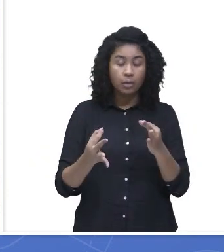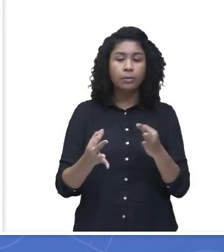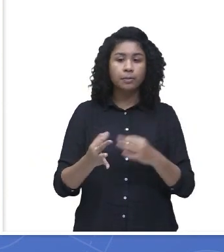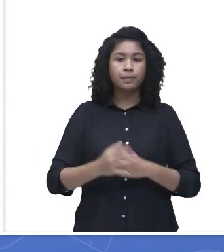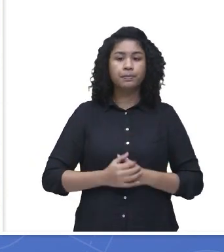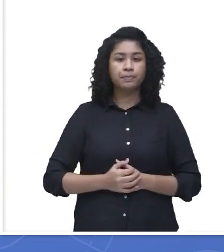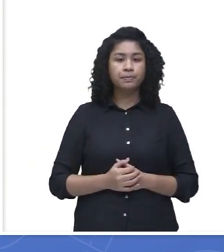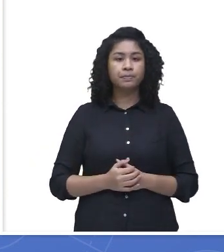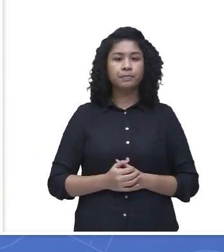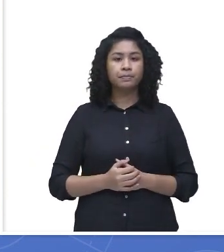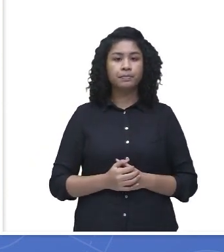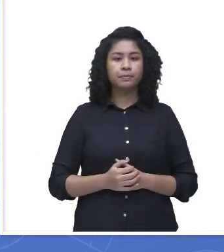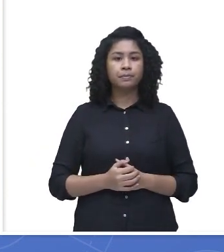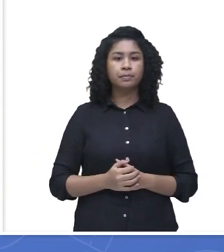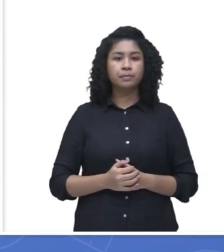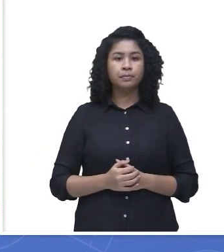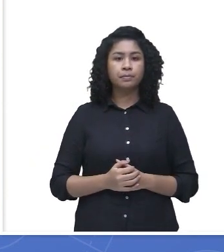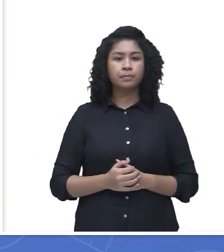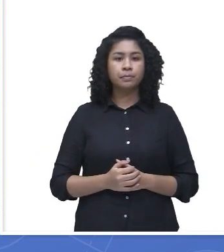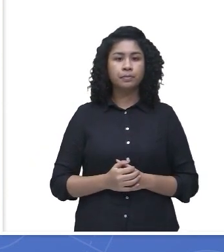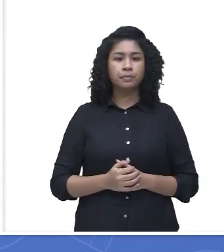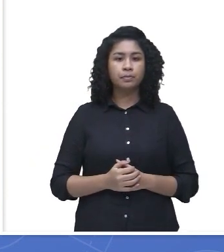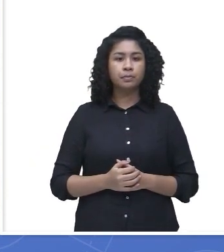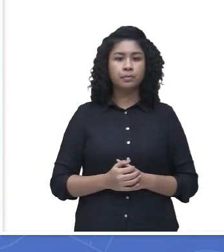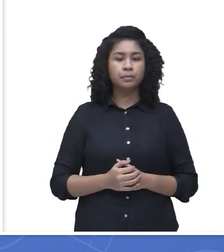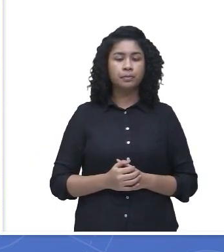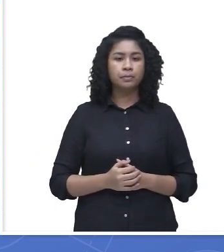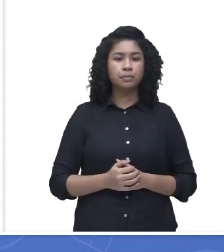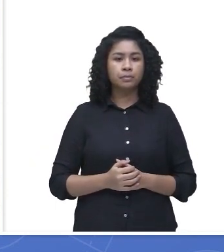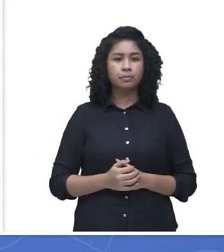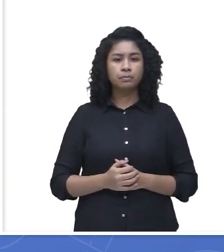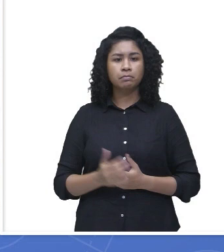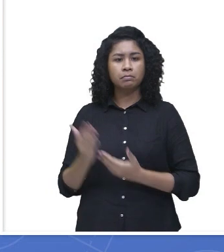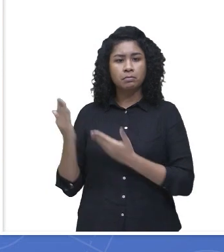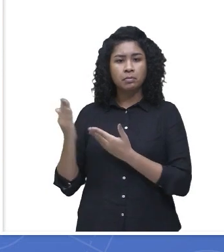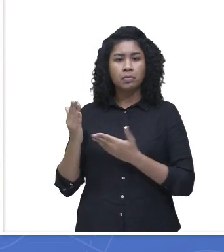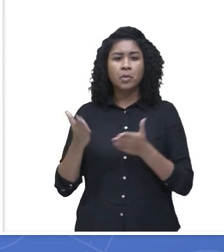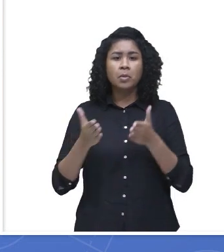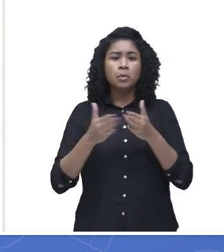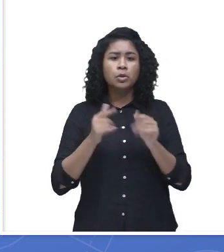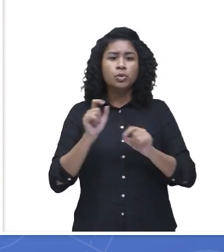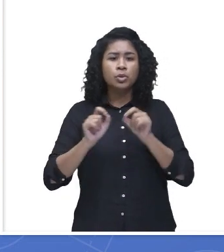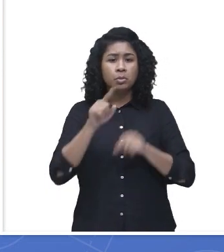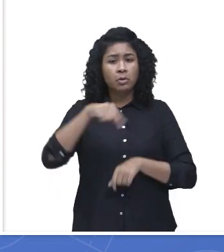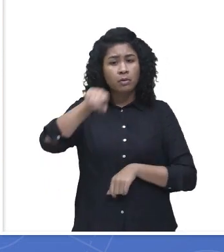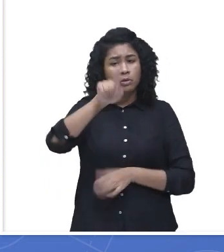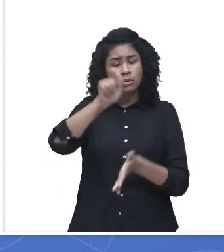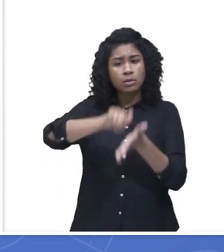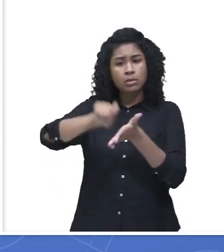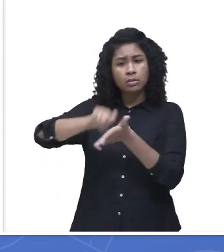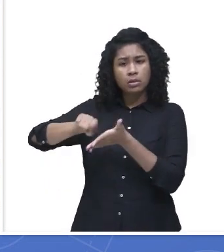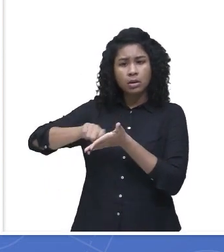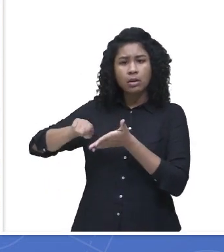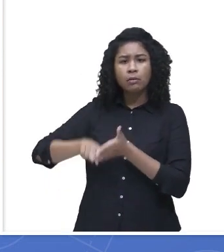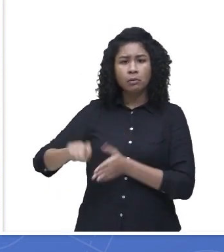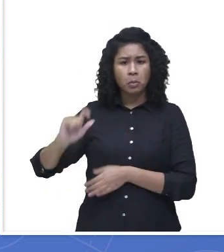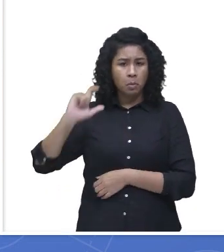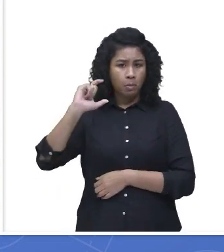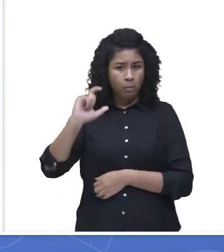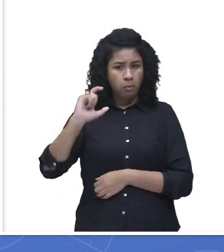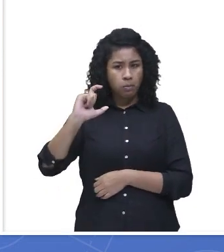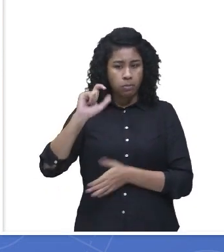nossa questão. No caso, a questão de hoje vai pedir para você escrever, né? Então escreva um pequeno